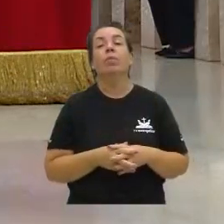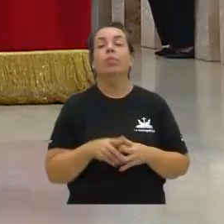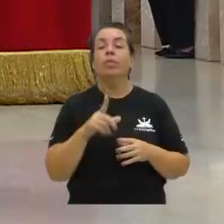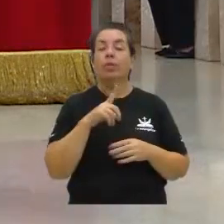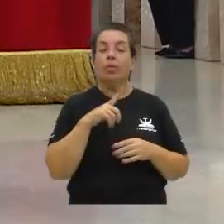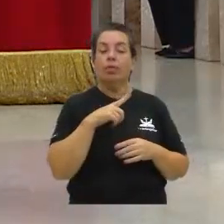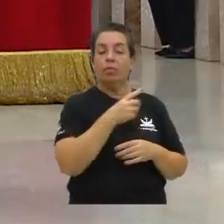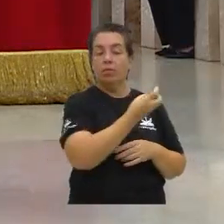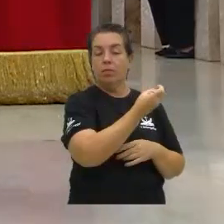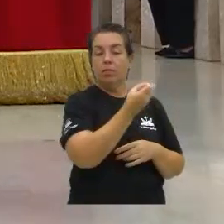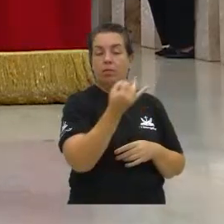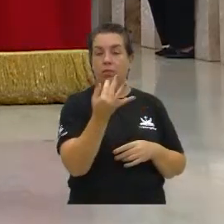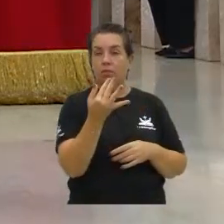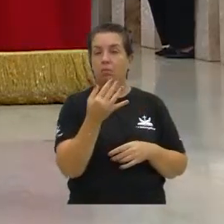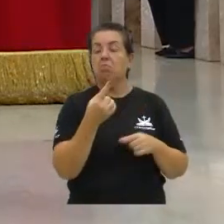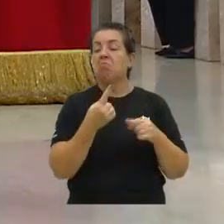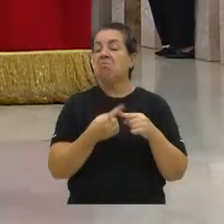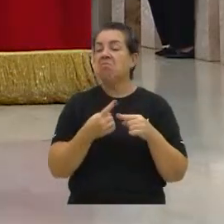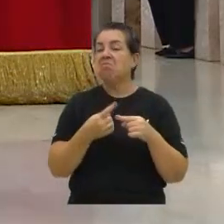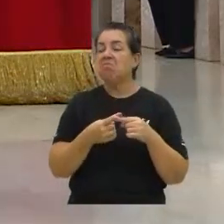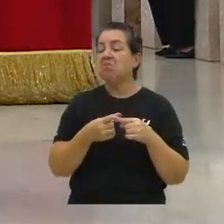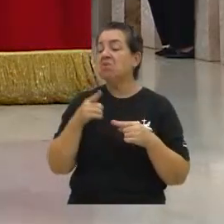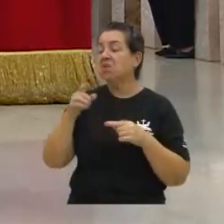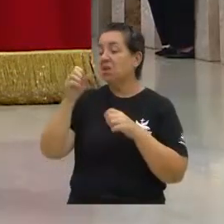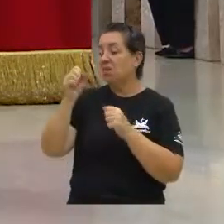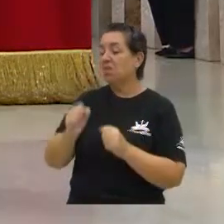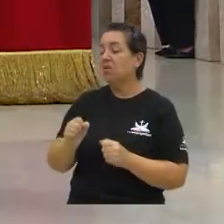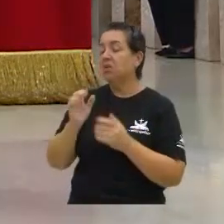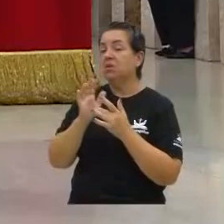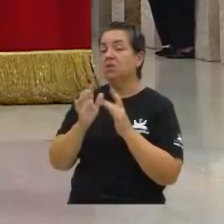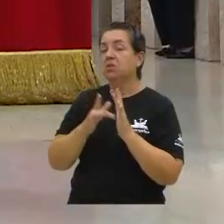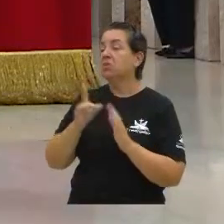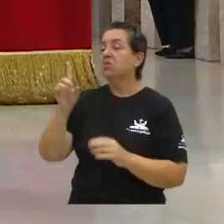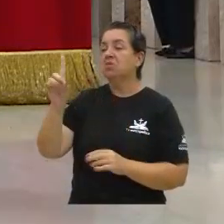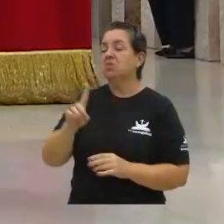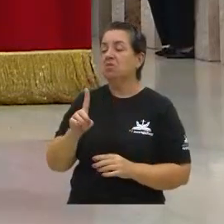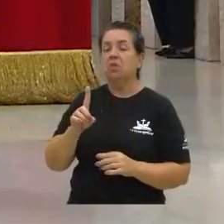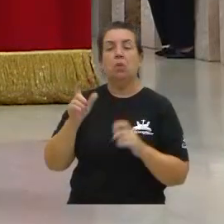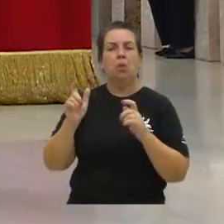alguns questionaram de onde vinha o poder de Jesus.